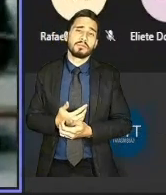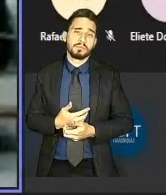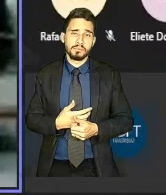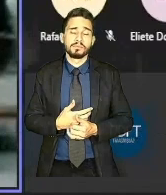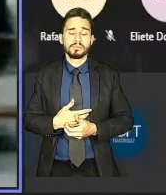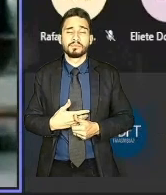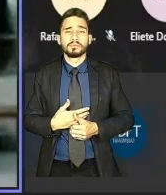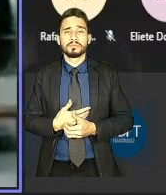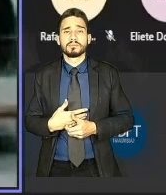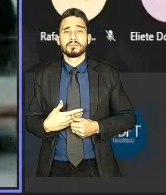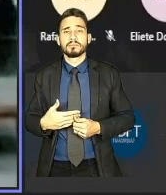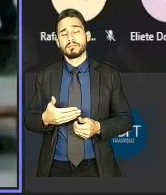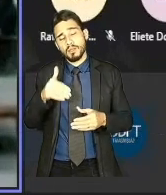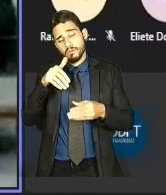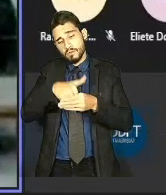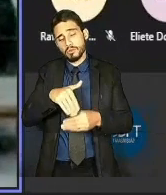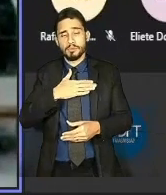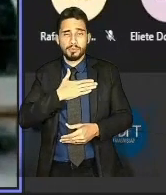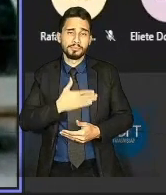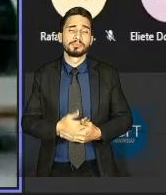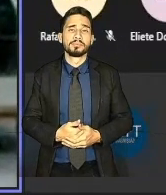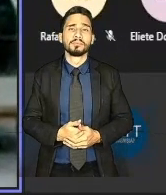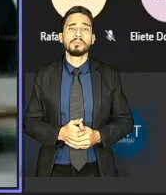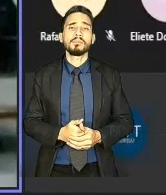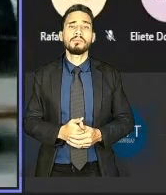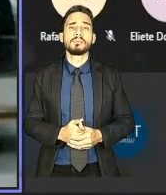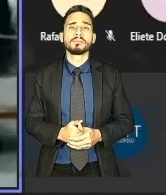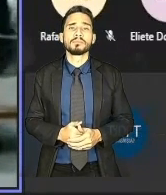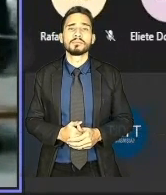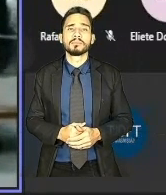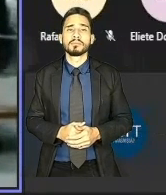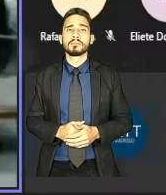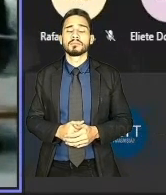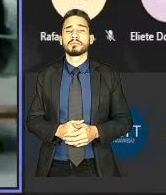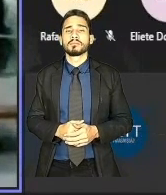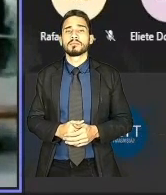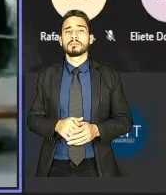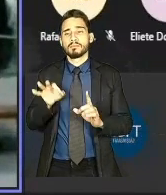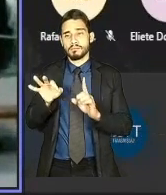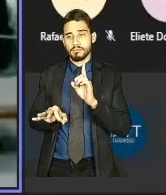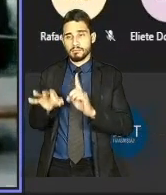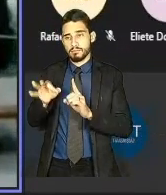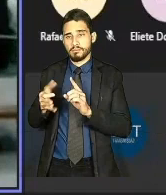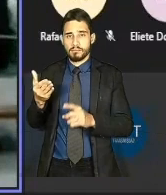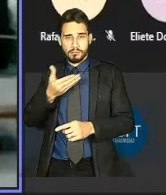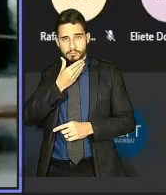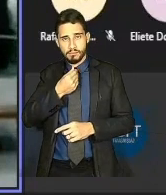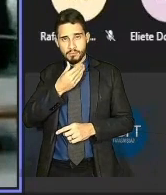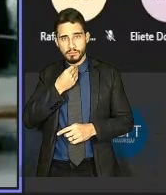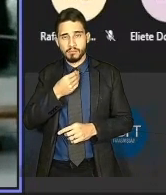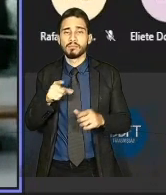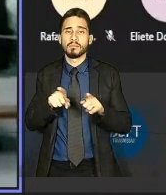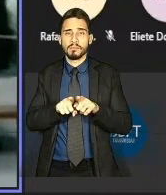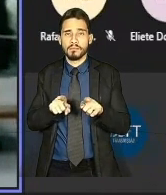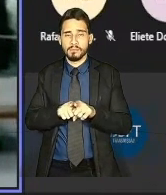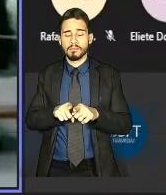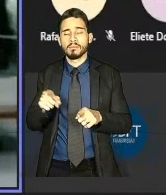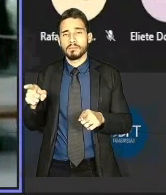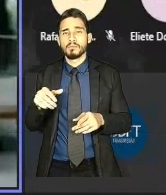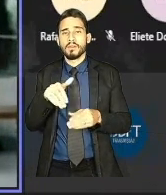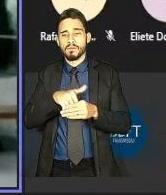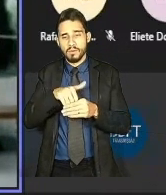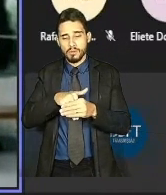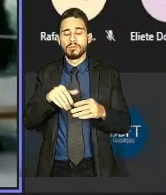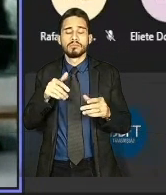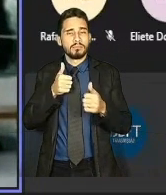mantendo o acórdão tal como foi prolatado. É como voto, senhor presidente. Desembargador Fernando Habib. Acompanho a eminente relatora. Meu voto